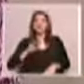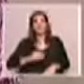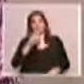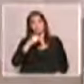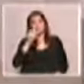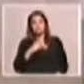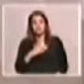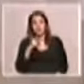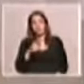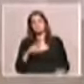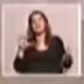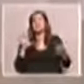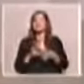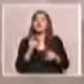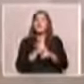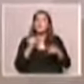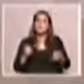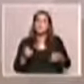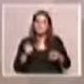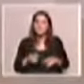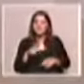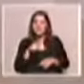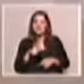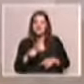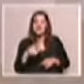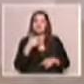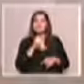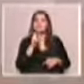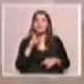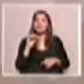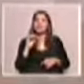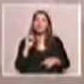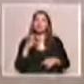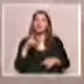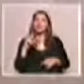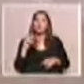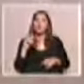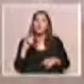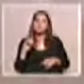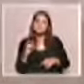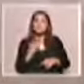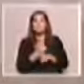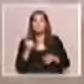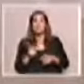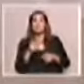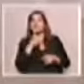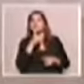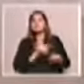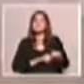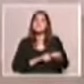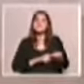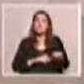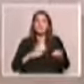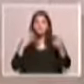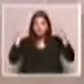ver com a associação que há com a aterosclerose e, portanto, com a diminuição do fluxo sanguíneo no cérebro ao longo da vida. Mas eu duvido